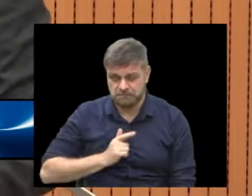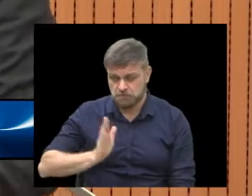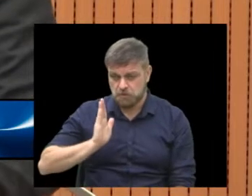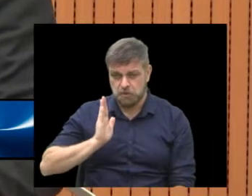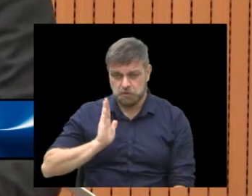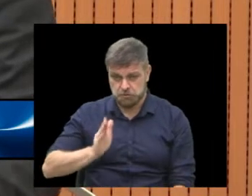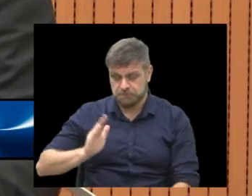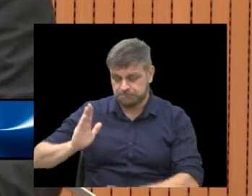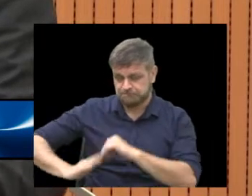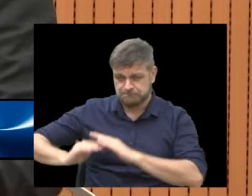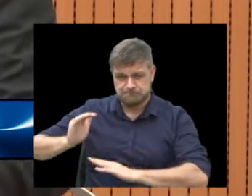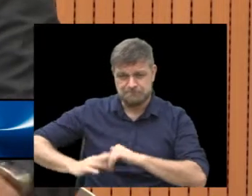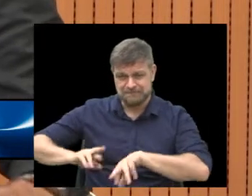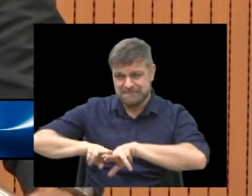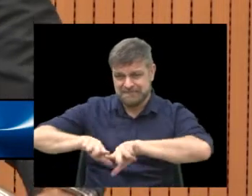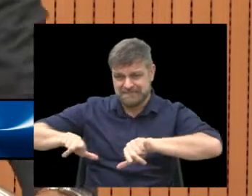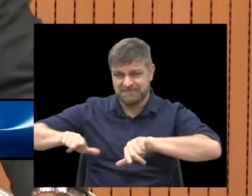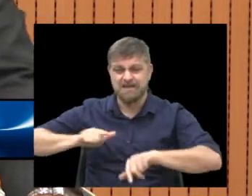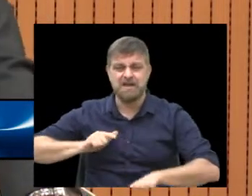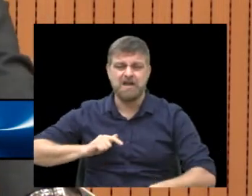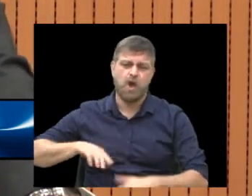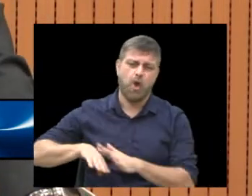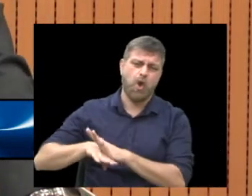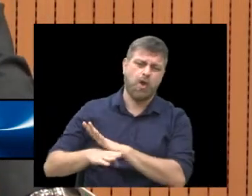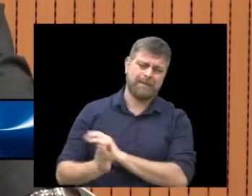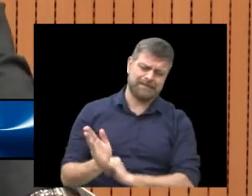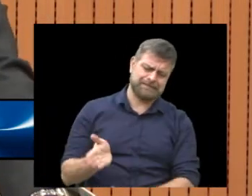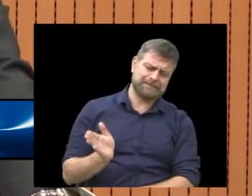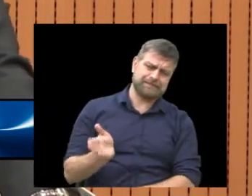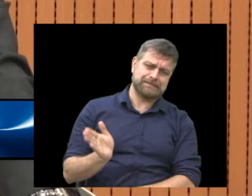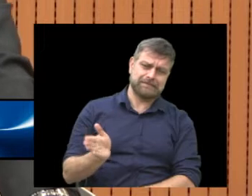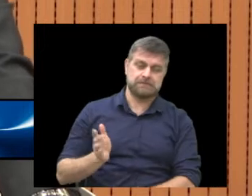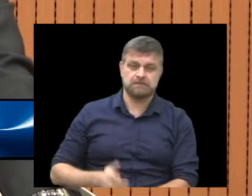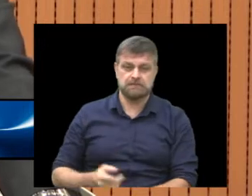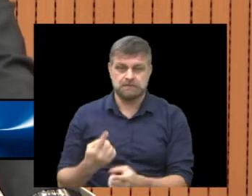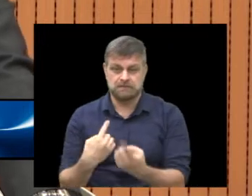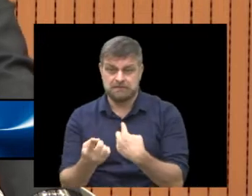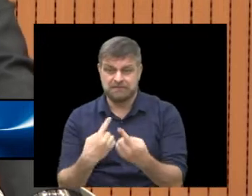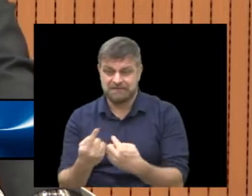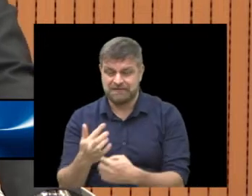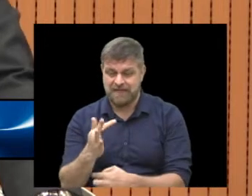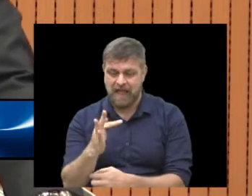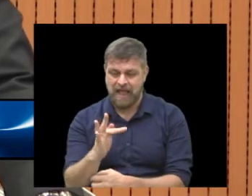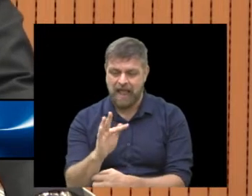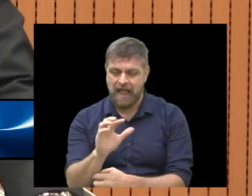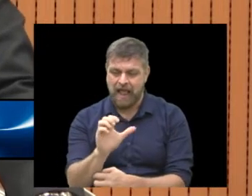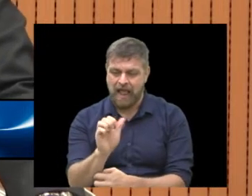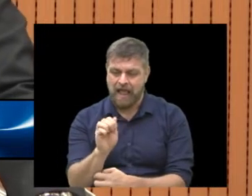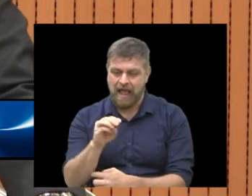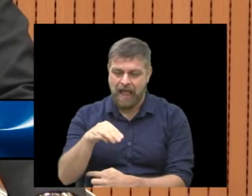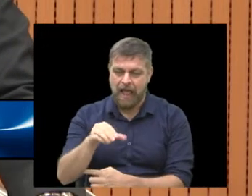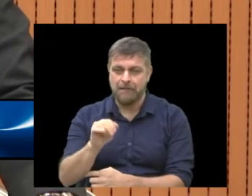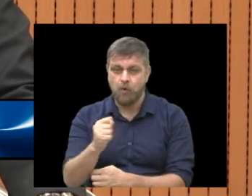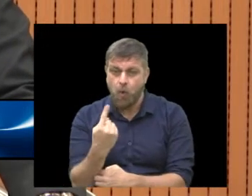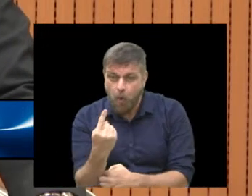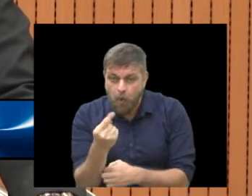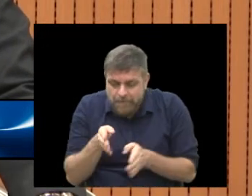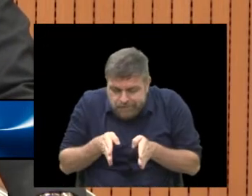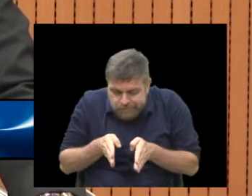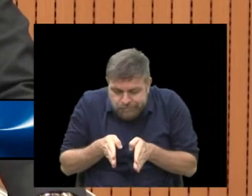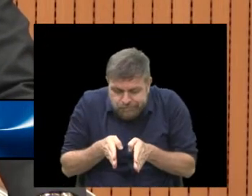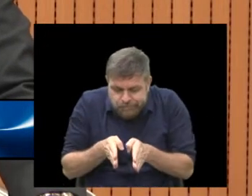medida, muitas das vezes, isso era comum na rodovia dos Tamoios, quando ela não era duplicada, vereador professor